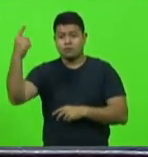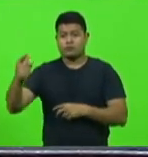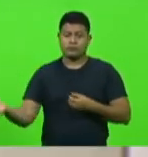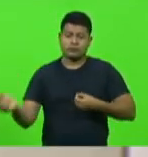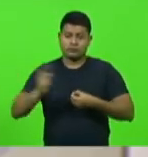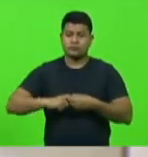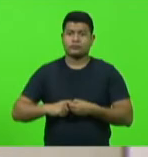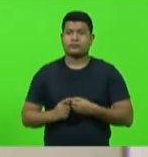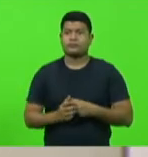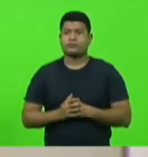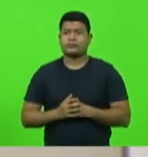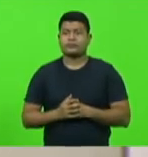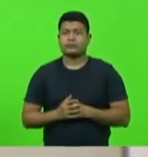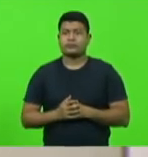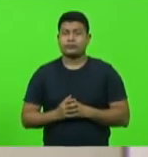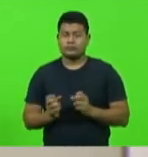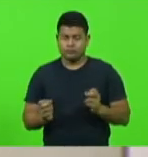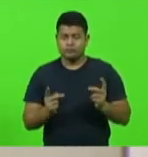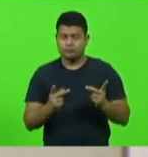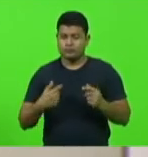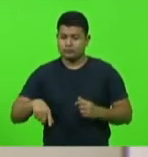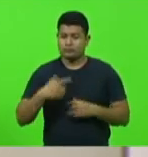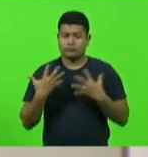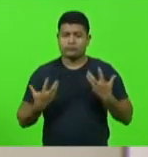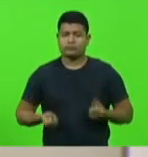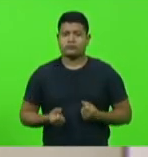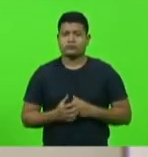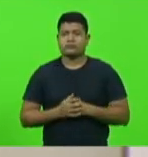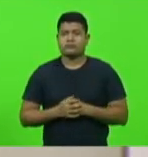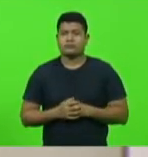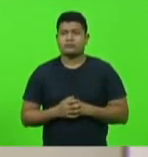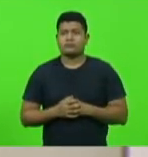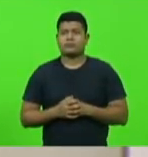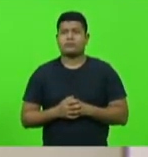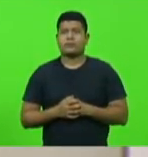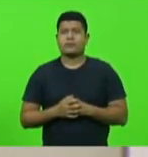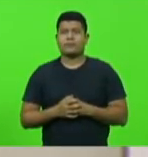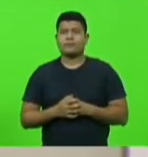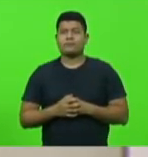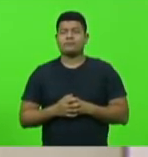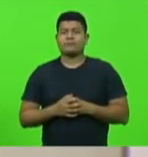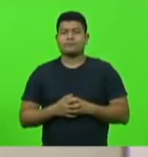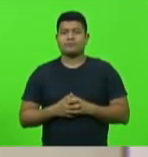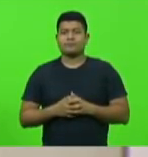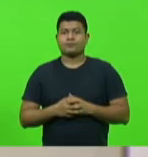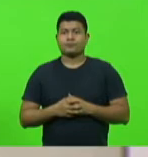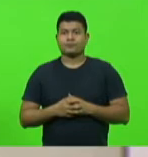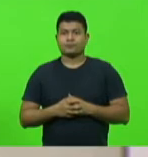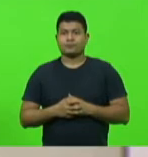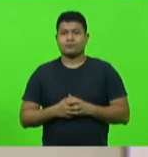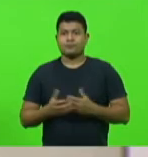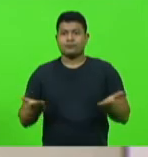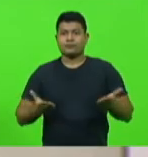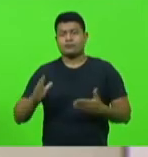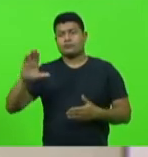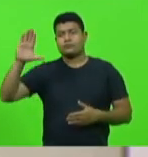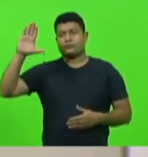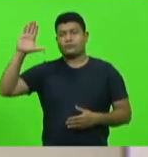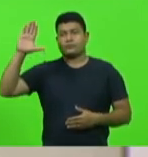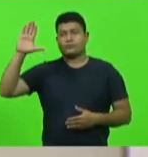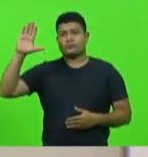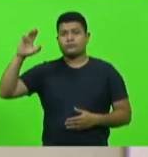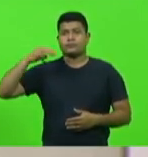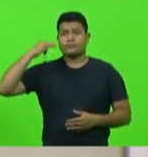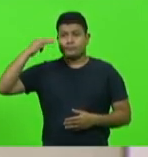Ok, deputado. Vamos atender o vosso requerimento em vista à ausência da deputada autora da matéria. Presidente, pela ordem. Pela ordem, deputado